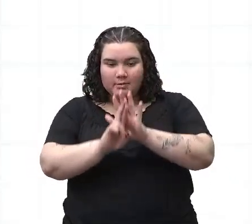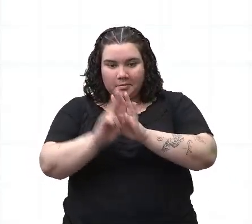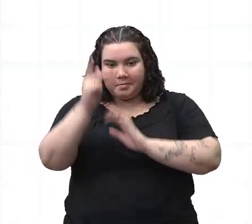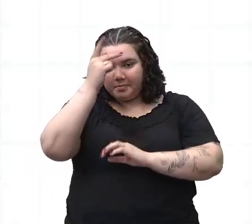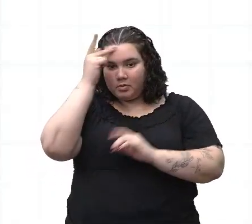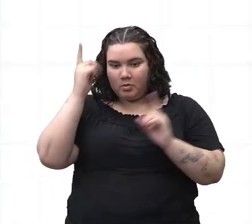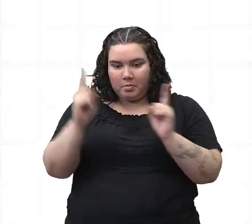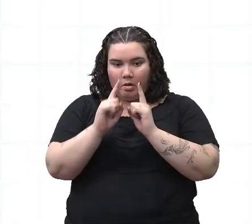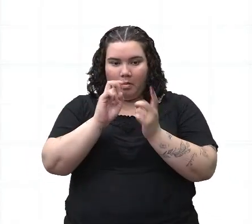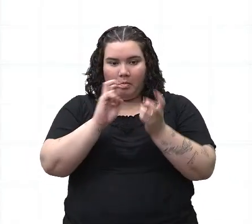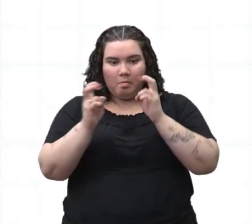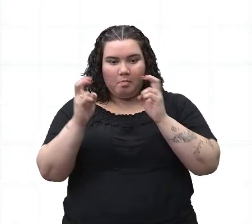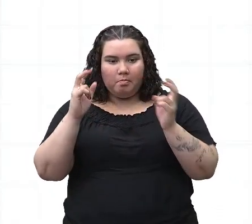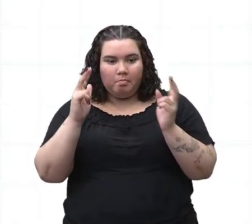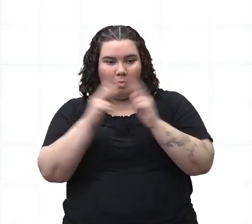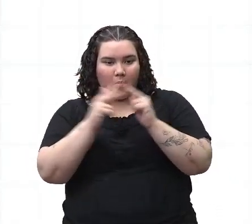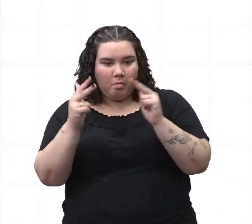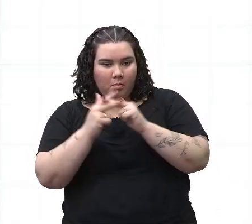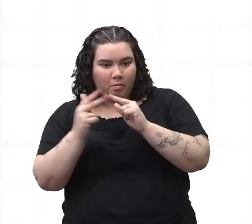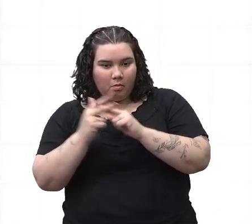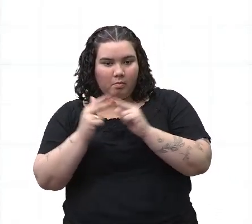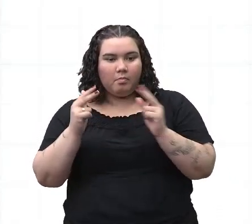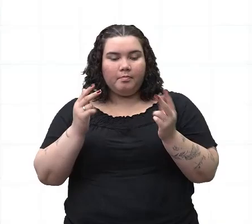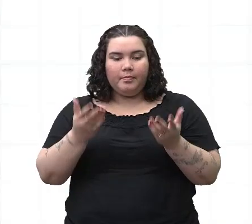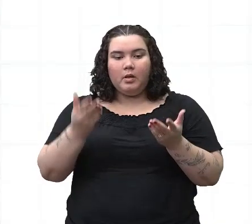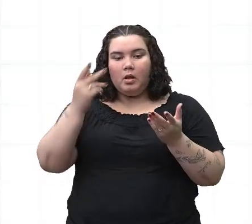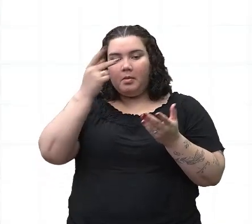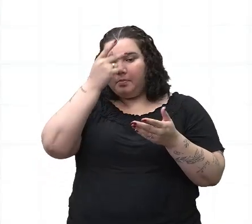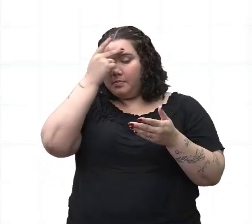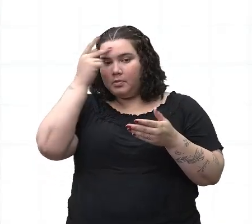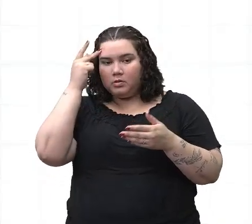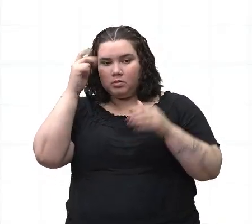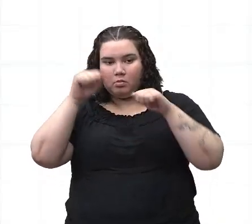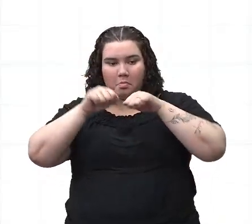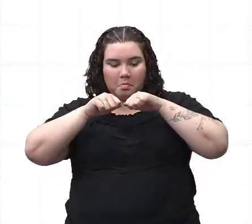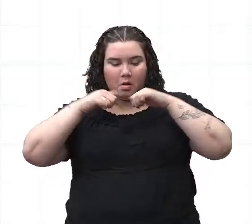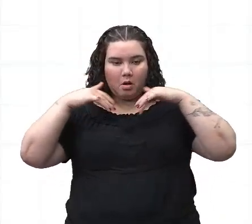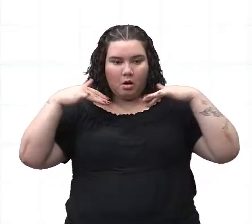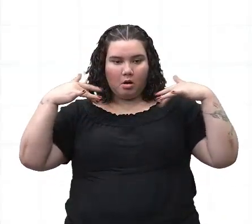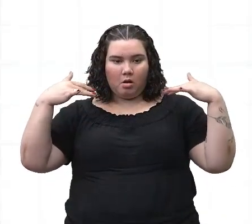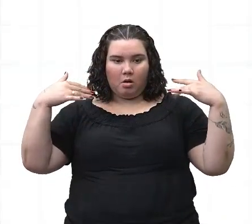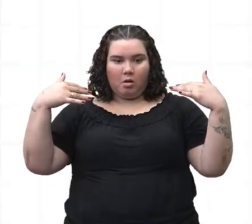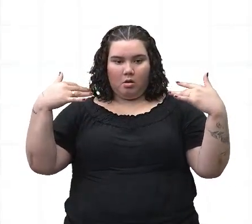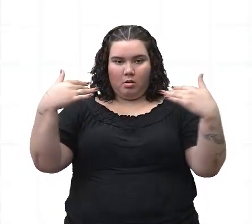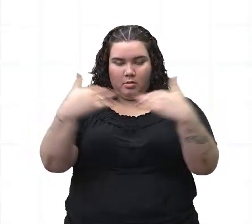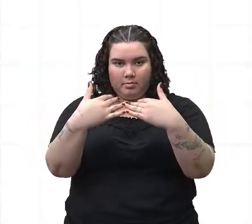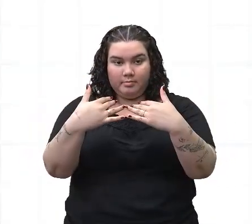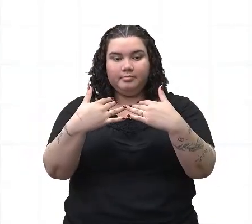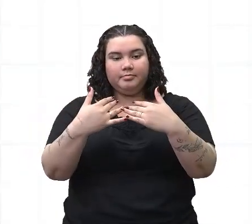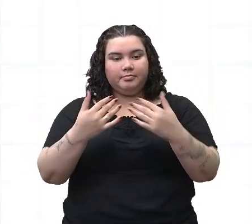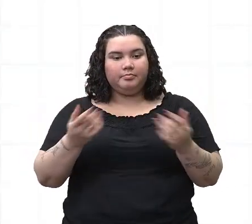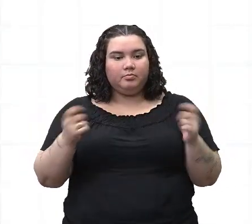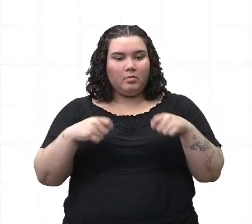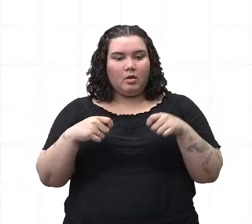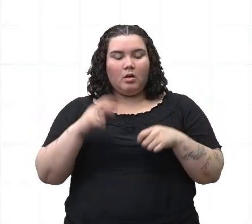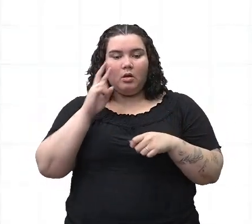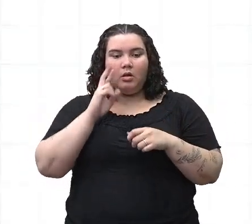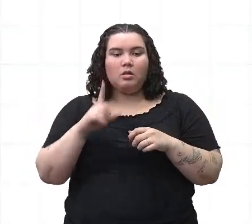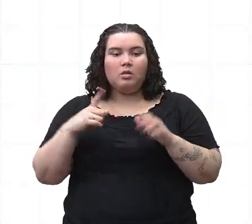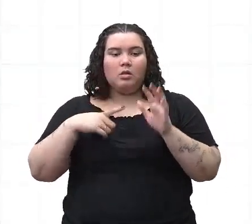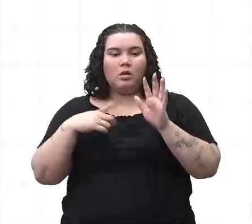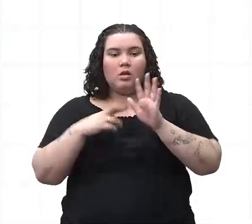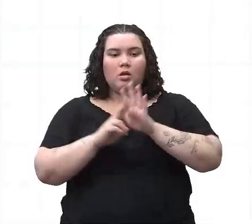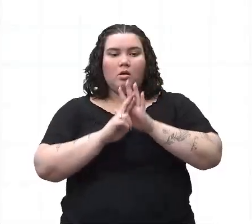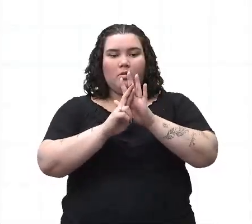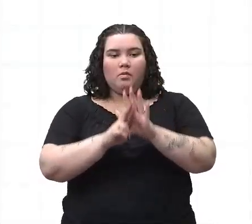representação de uma luta acontecendo ali no meio e a plateia toda ao redor. A gente consegue ter até uma referência de como se